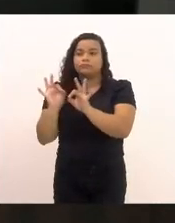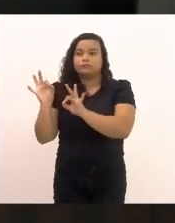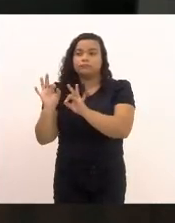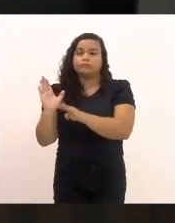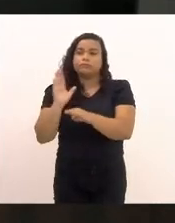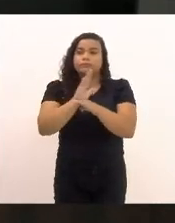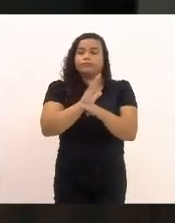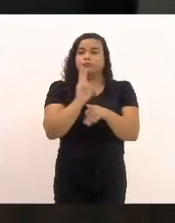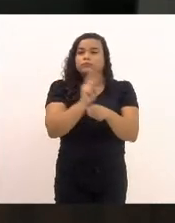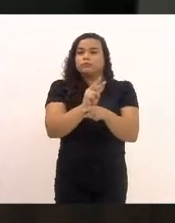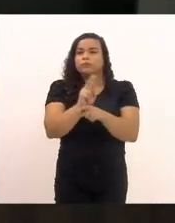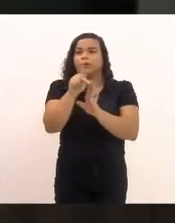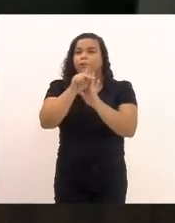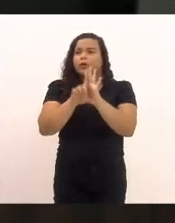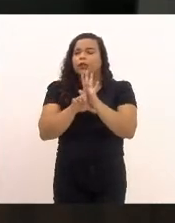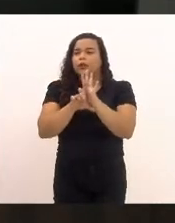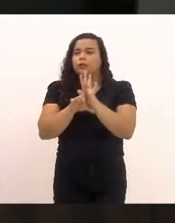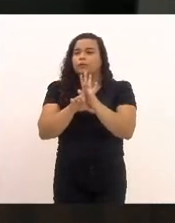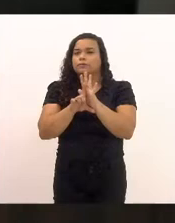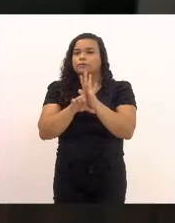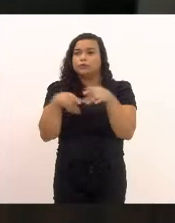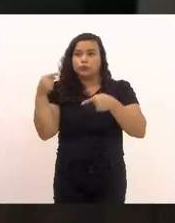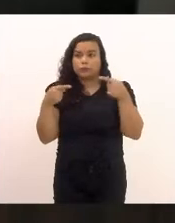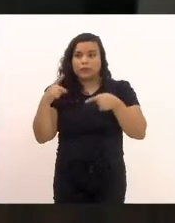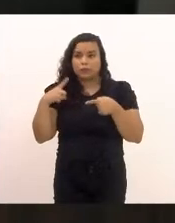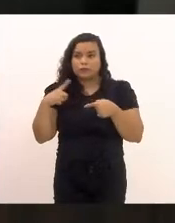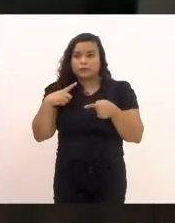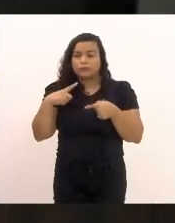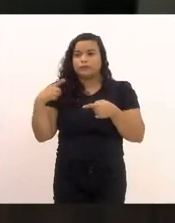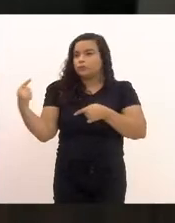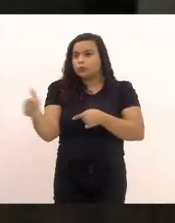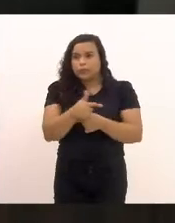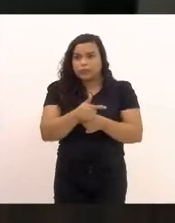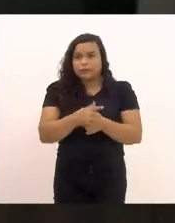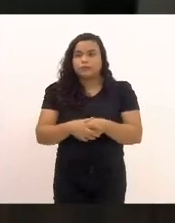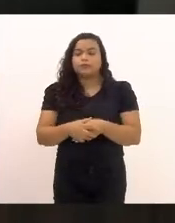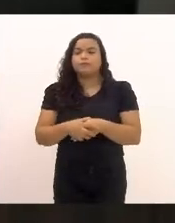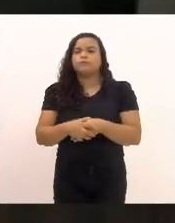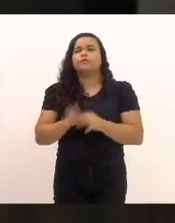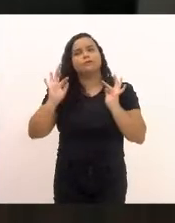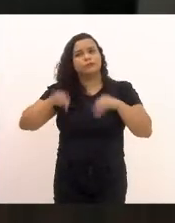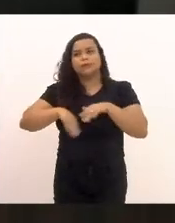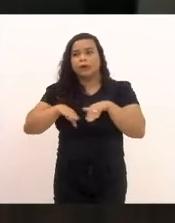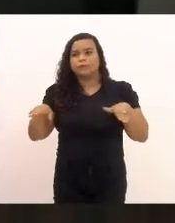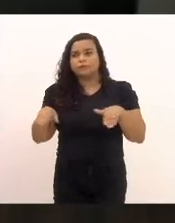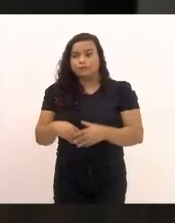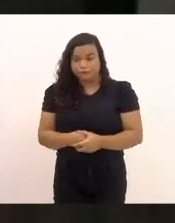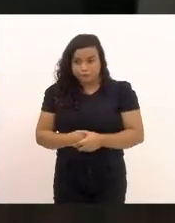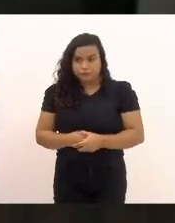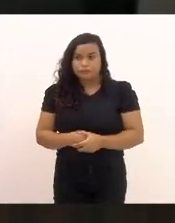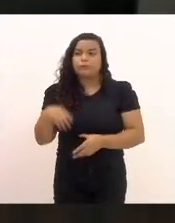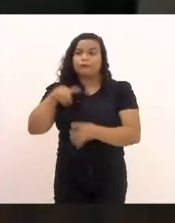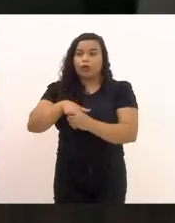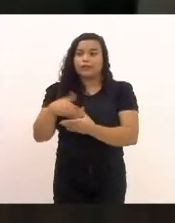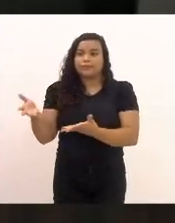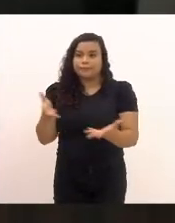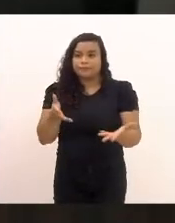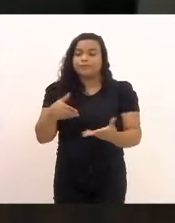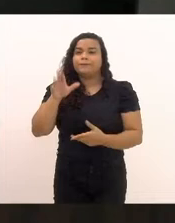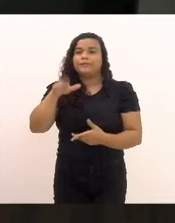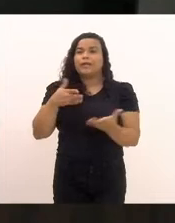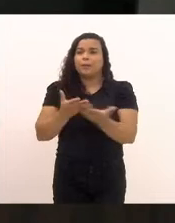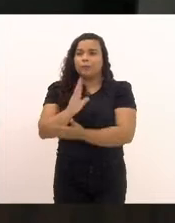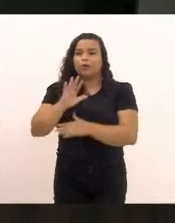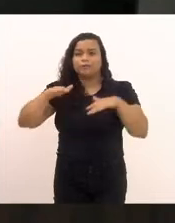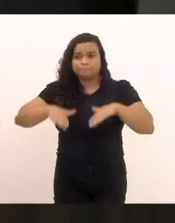Projeto de lei em discussão. Não havendo quem queira discutir, encerrada a discussão. Em votação, senhores que aprovam,